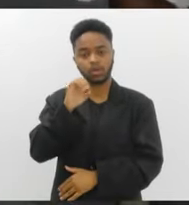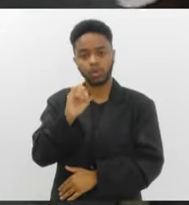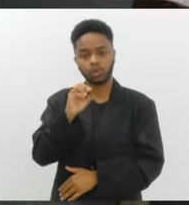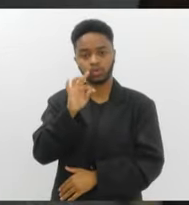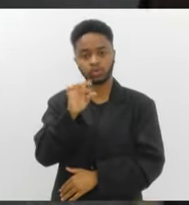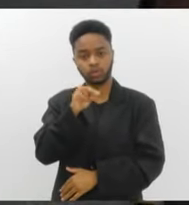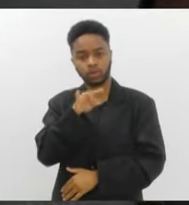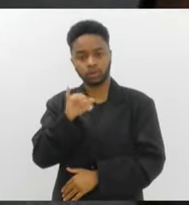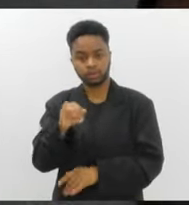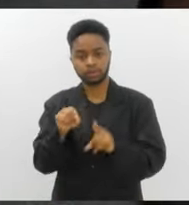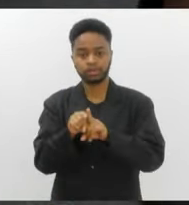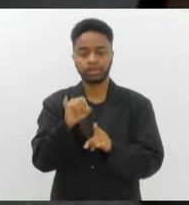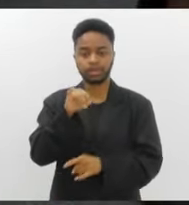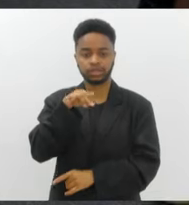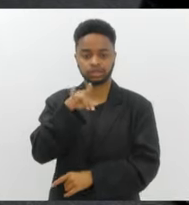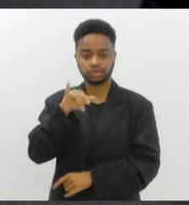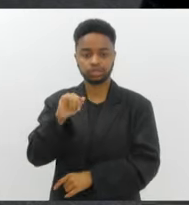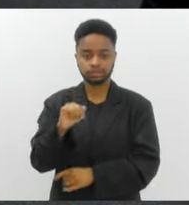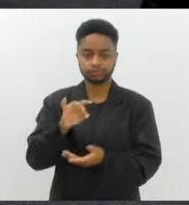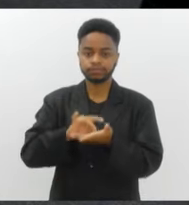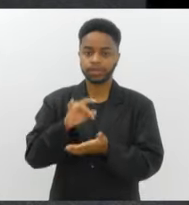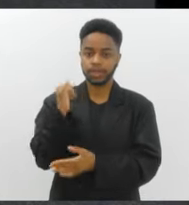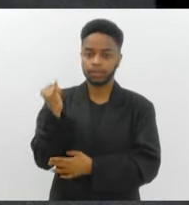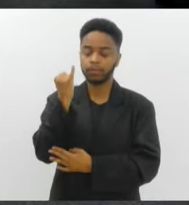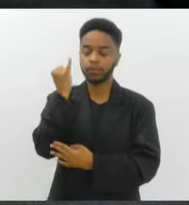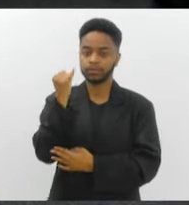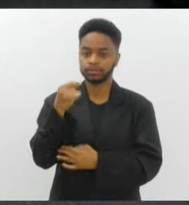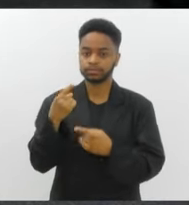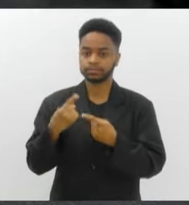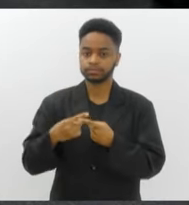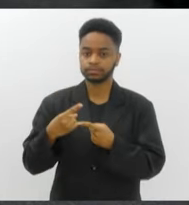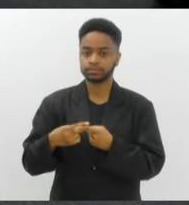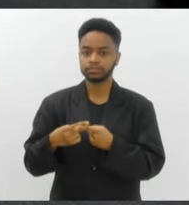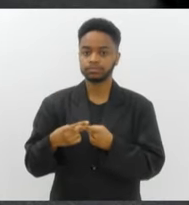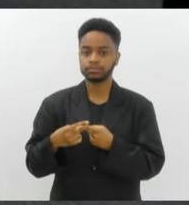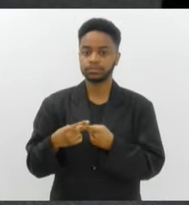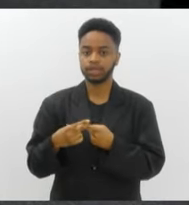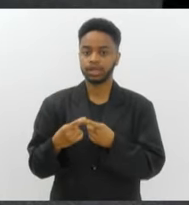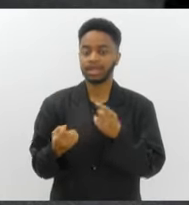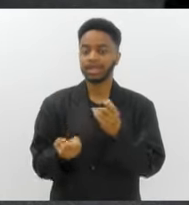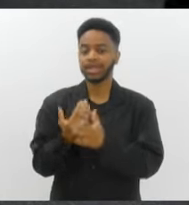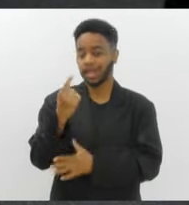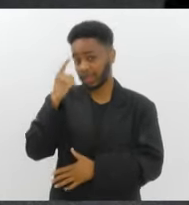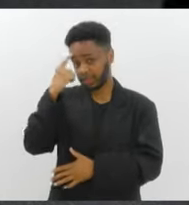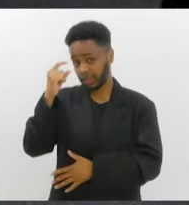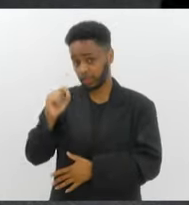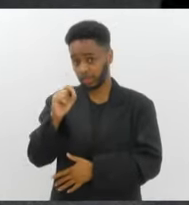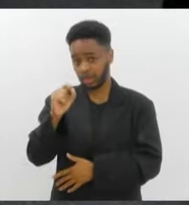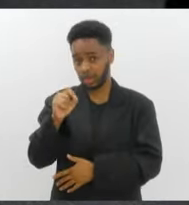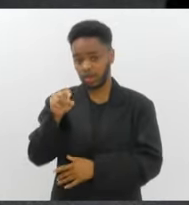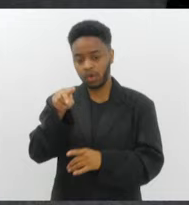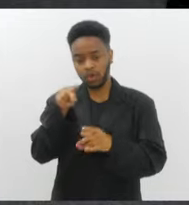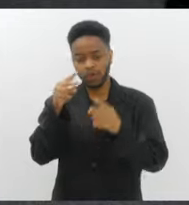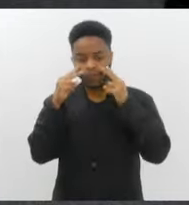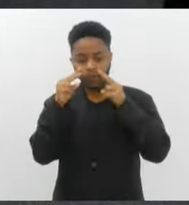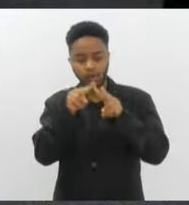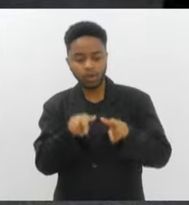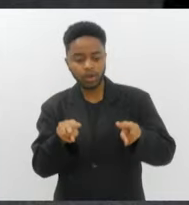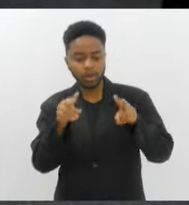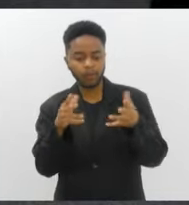Armelau, é muito importante porque cria a ideia de um olhar de atenção, de um